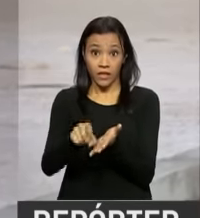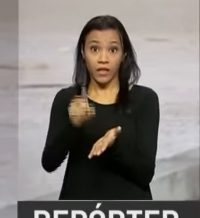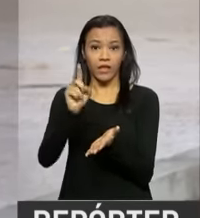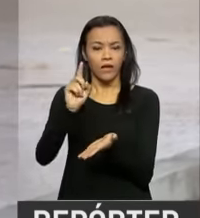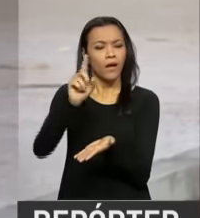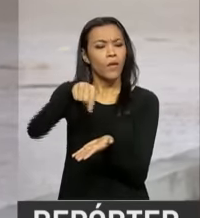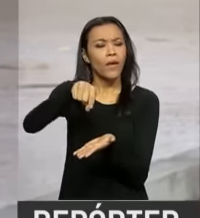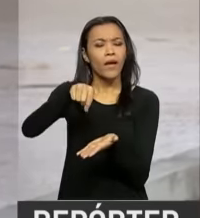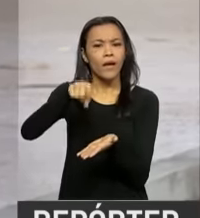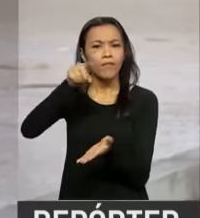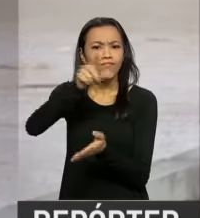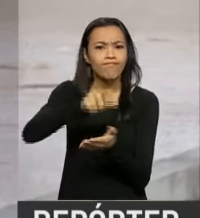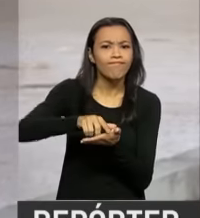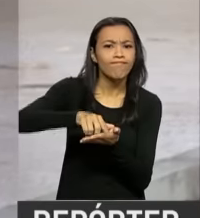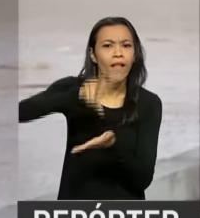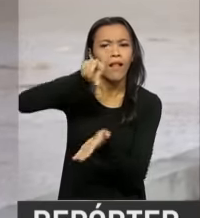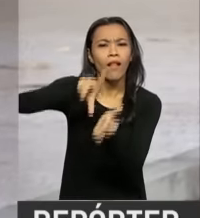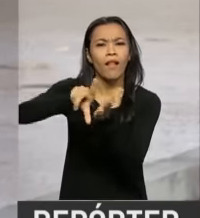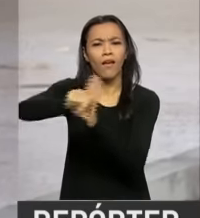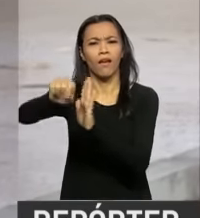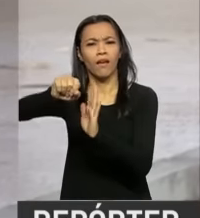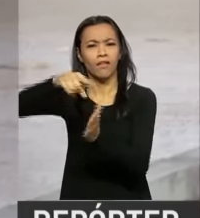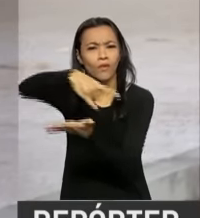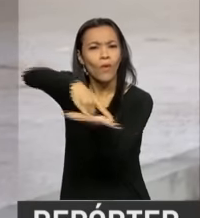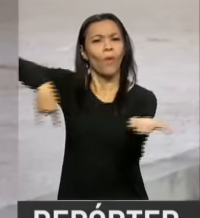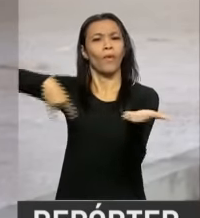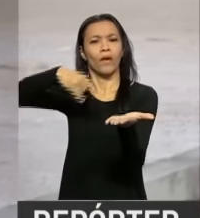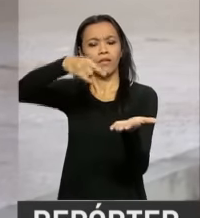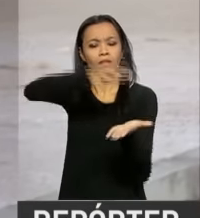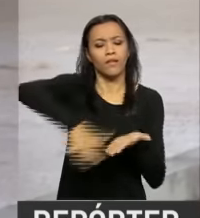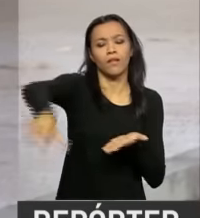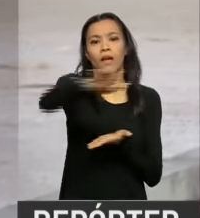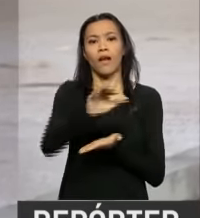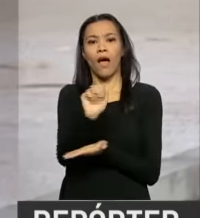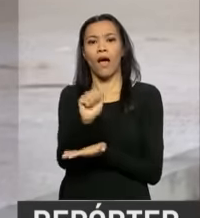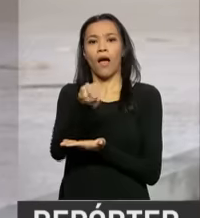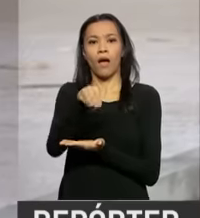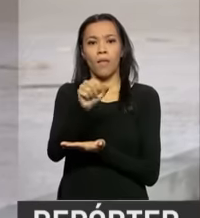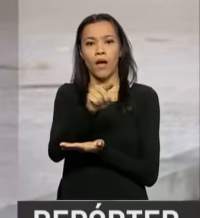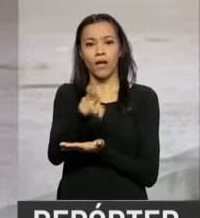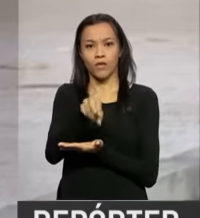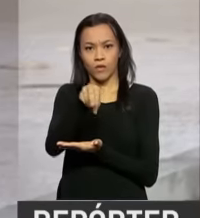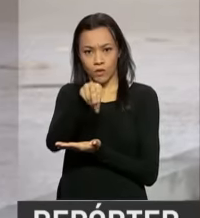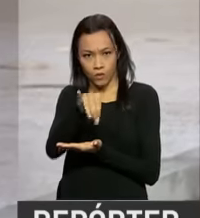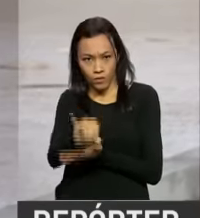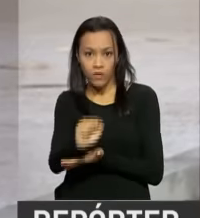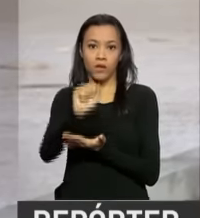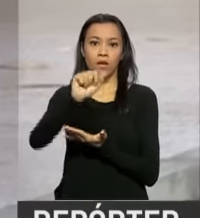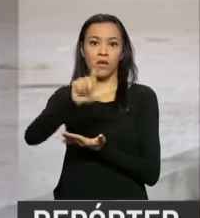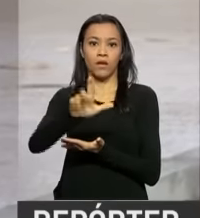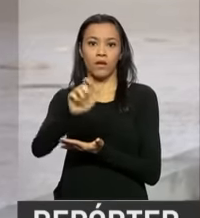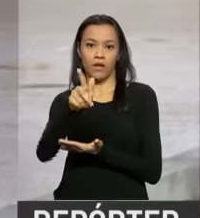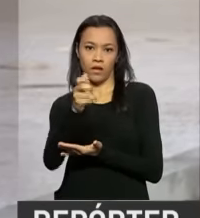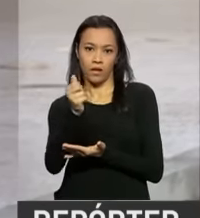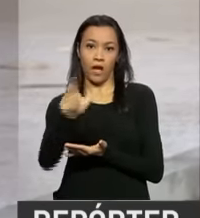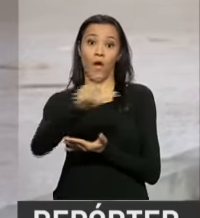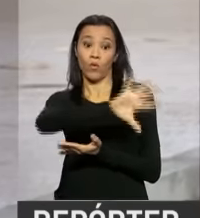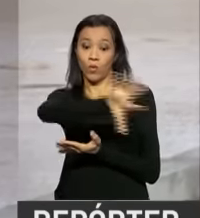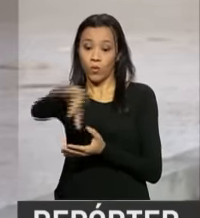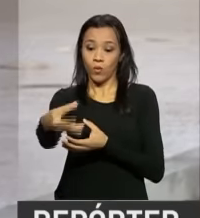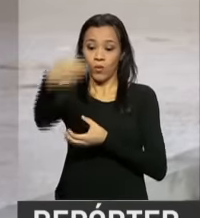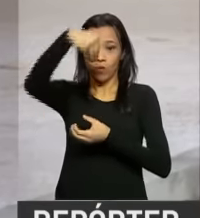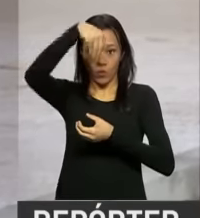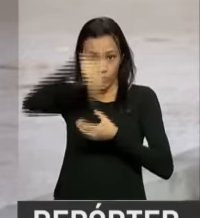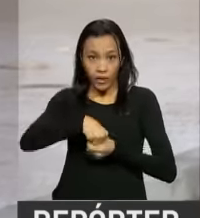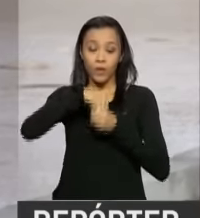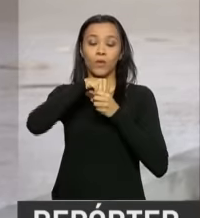Fundiária na Amazônia Legal deixam de estar vinculadas ao Ministério do Desenvolvimento Social e Agrário e passam a estar subordinadas